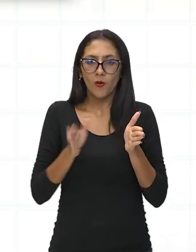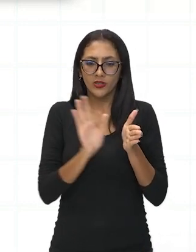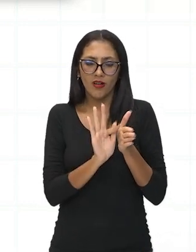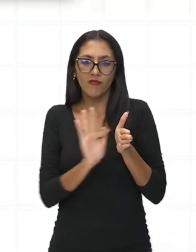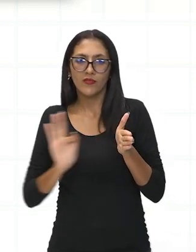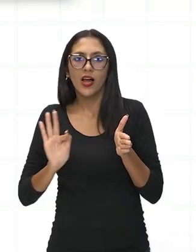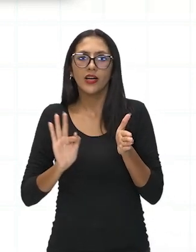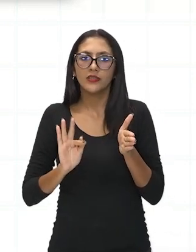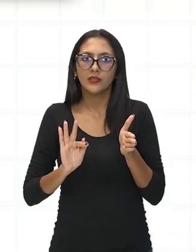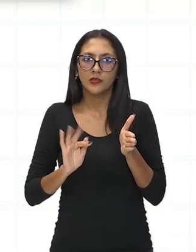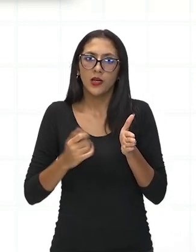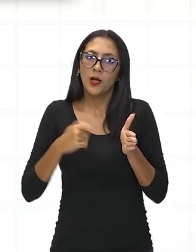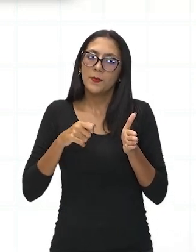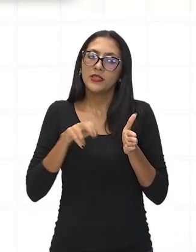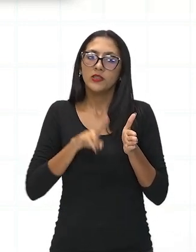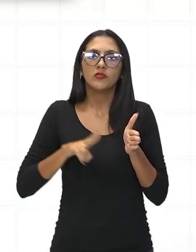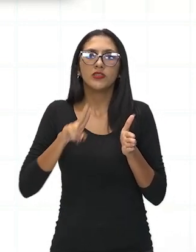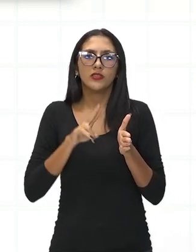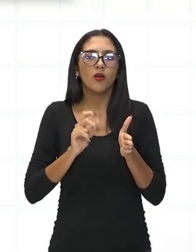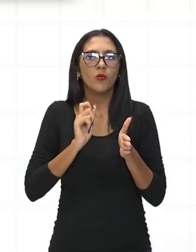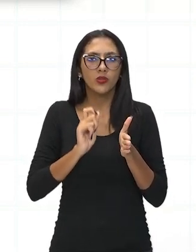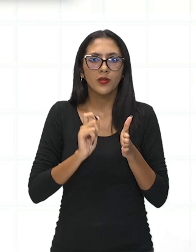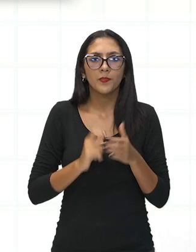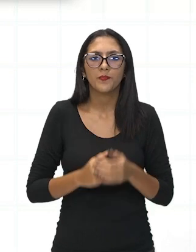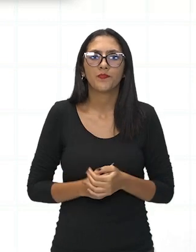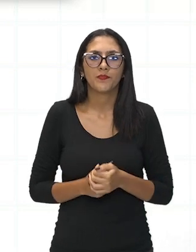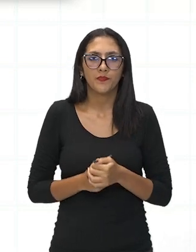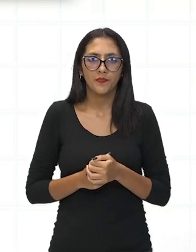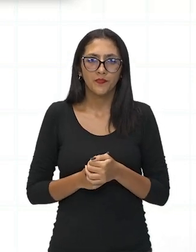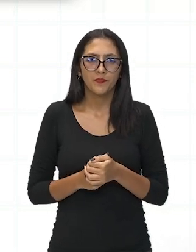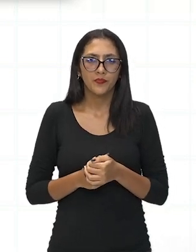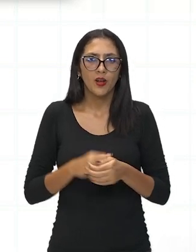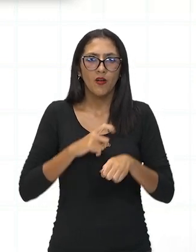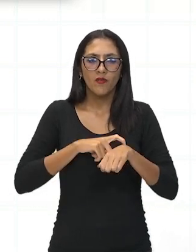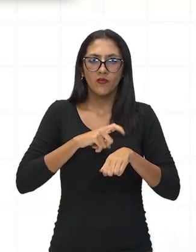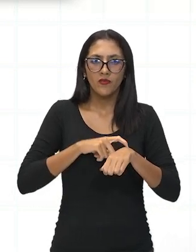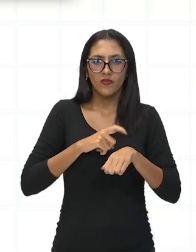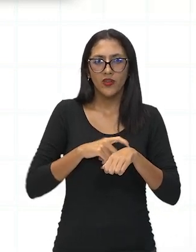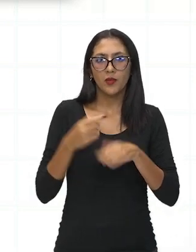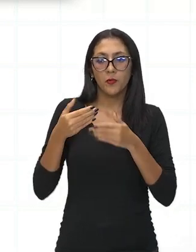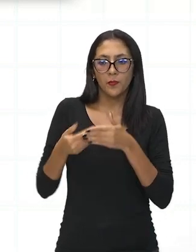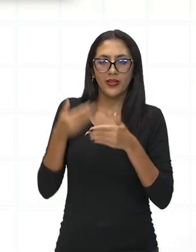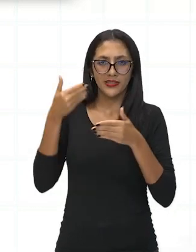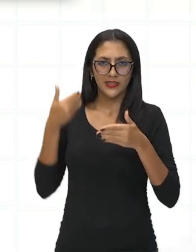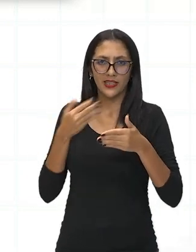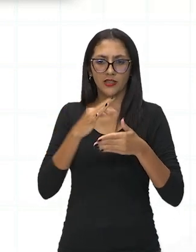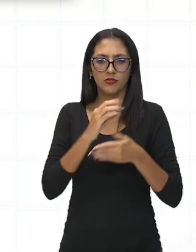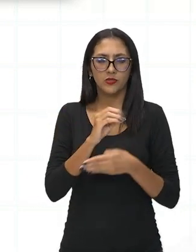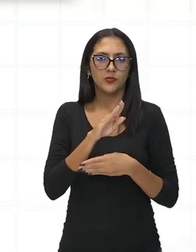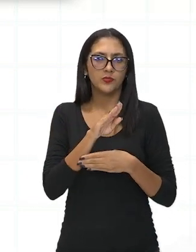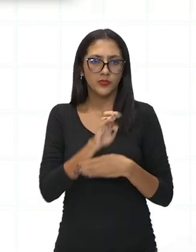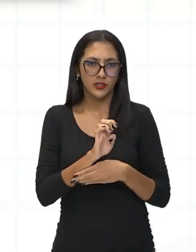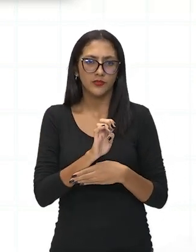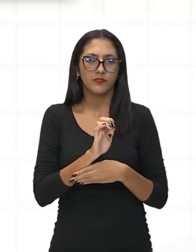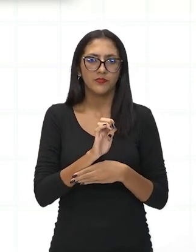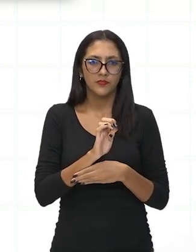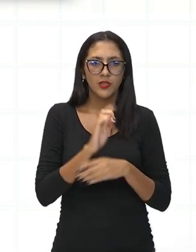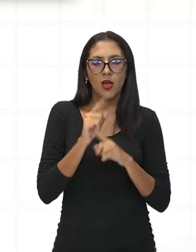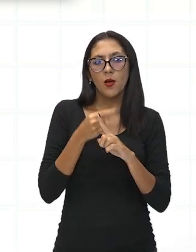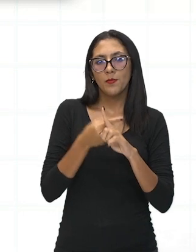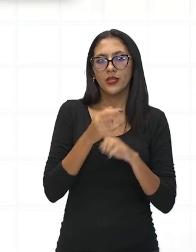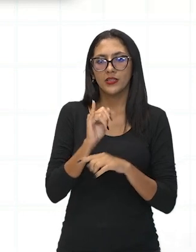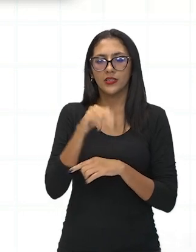past continuous. Então, while I was studying English, enquanto eu estava estudando, tá? Então, é uma dica